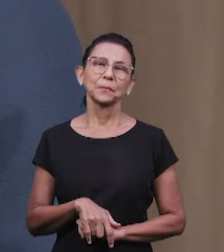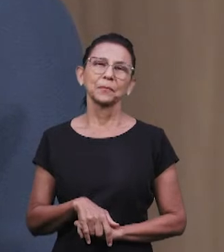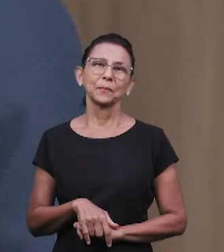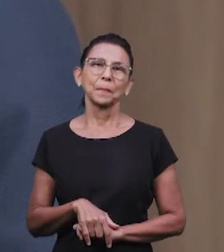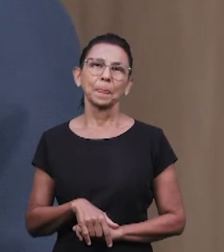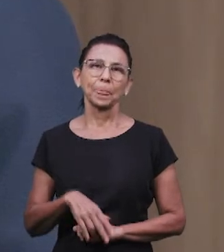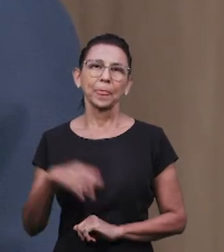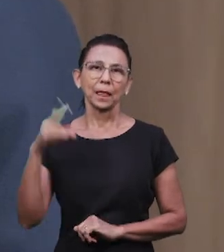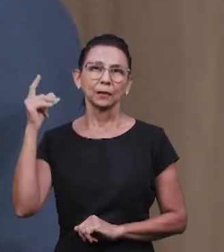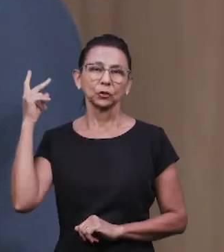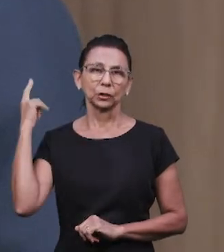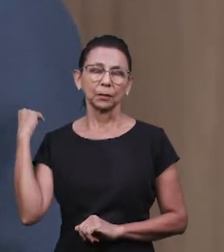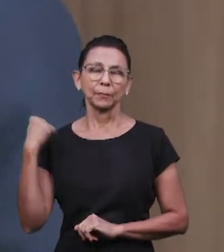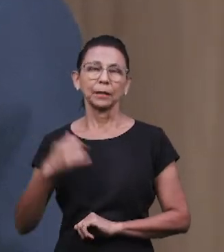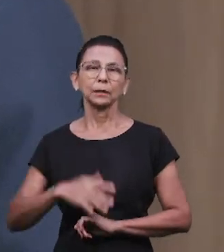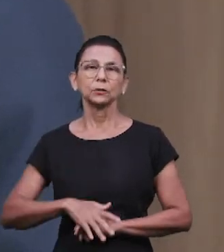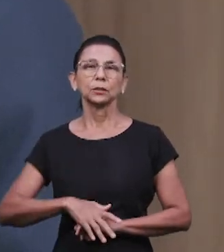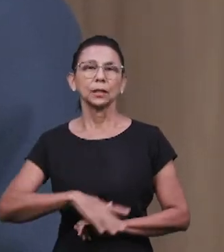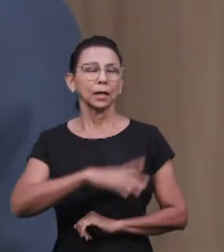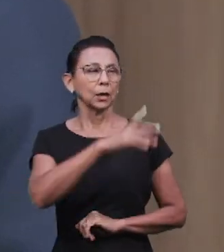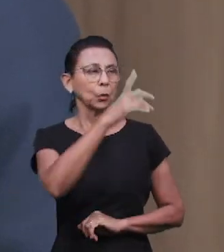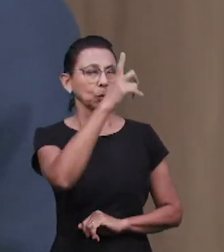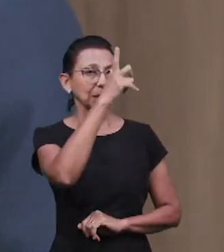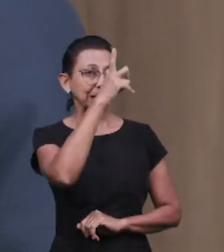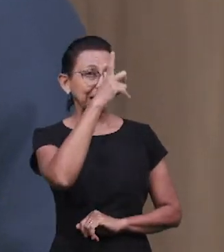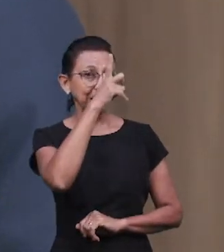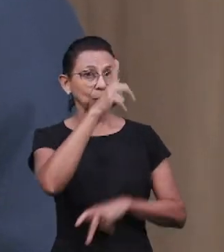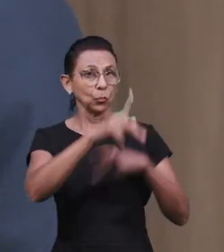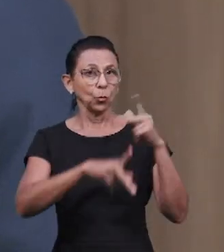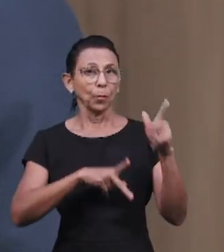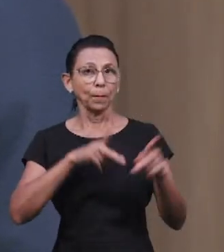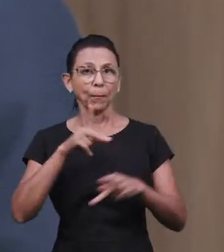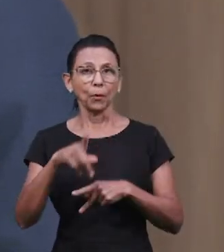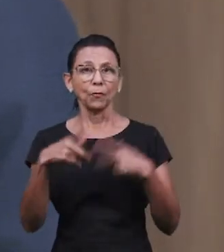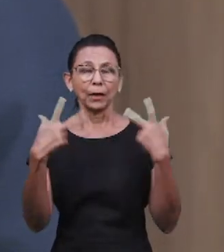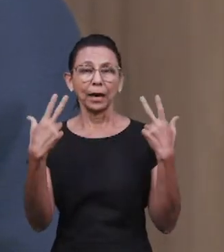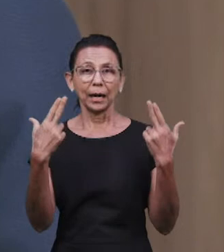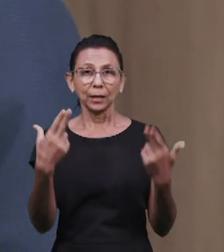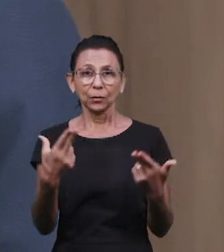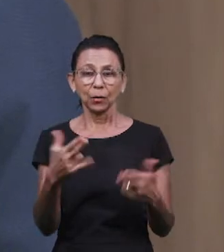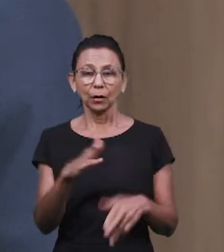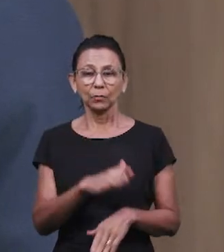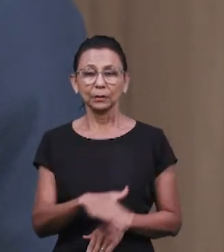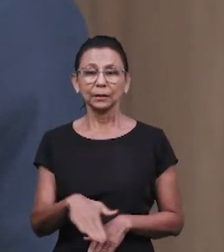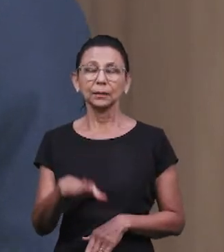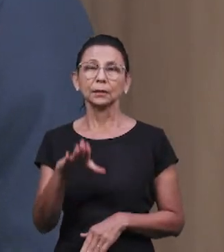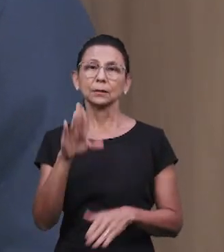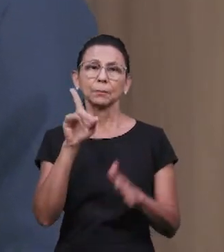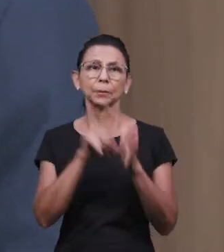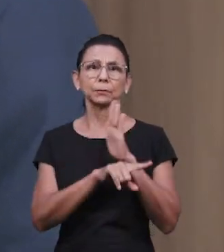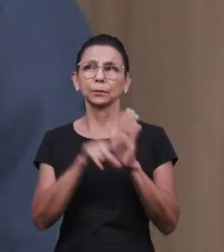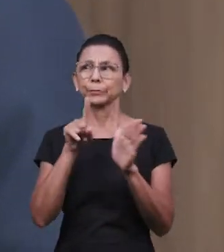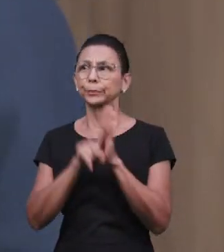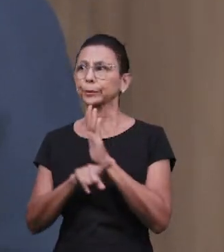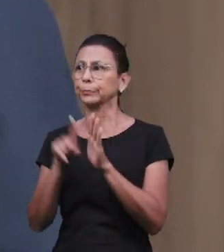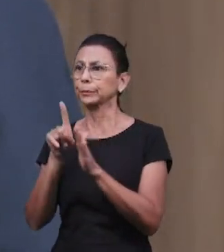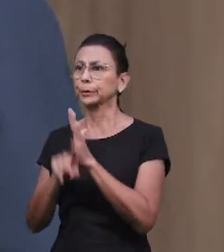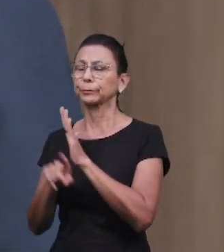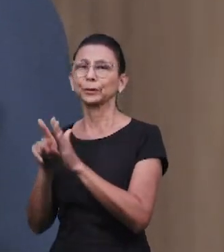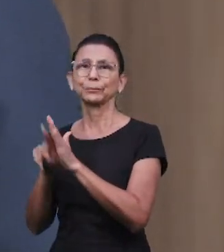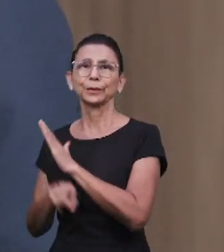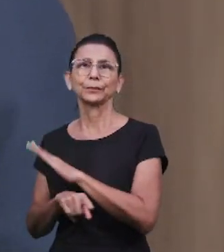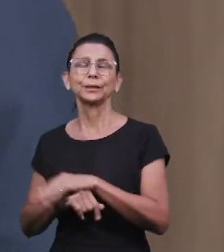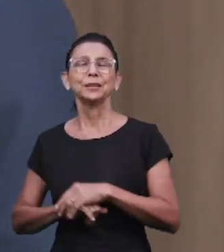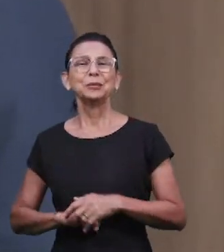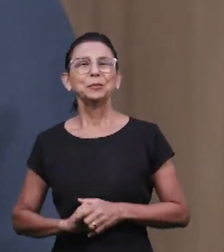os egípcios, diziam assim, os gregos são igual criança, são do perguntando, porque filósofo só vive perguntando, então falar com o grego é igual criança, vive perguntando.